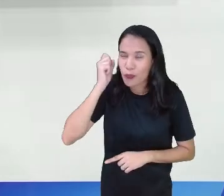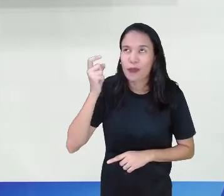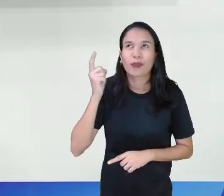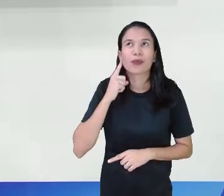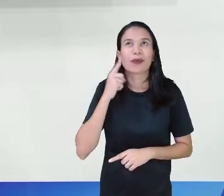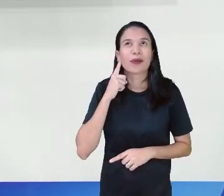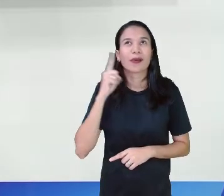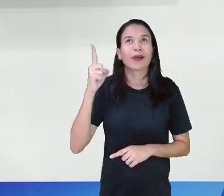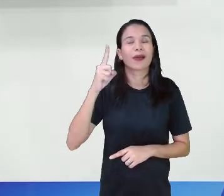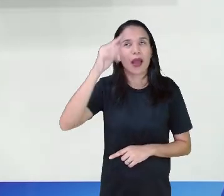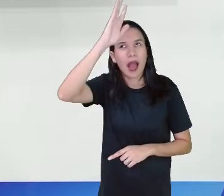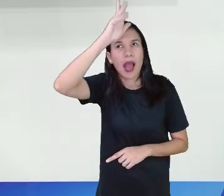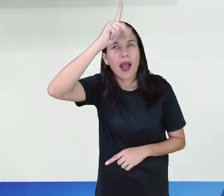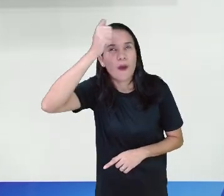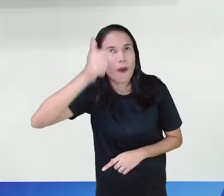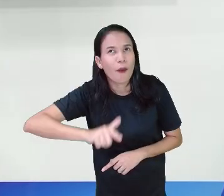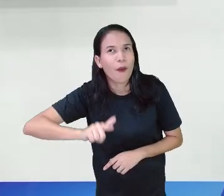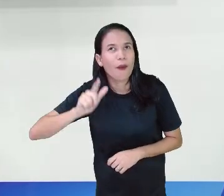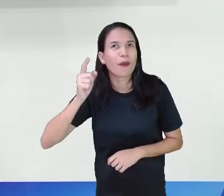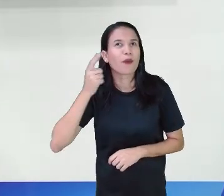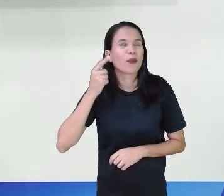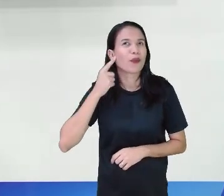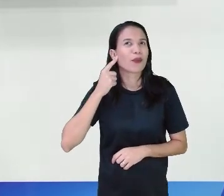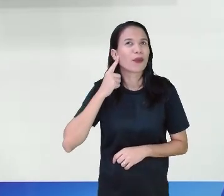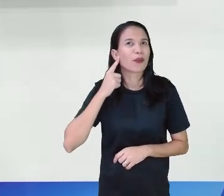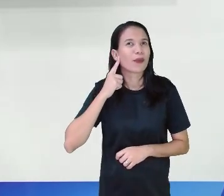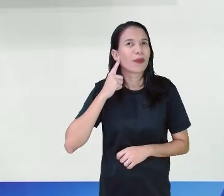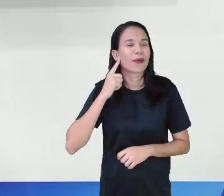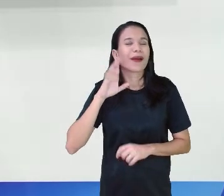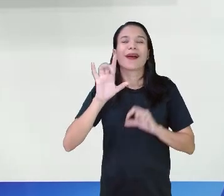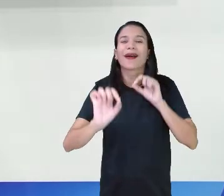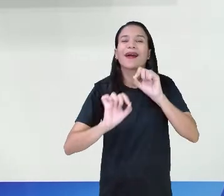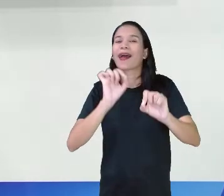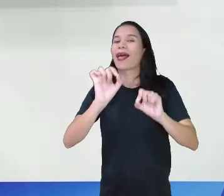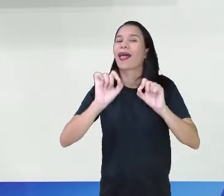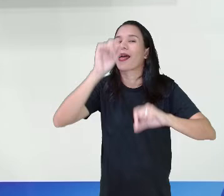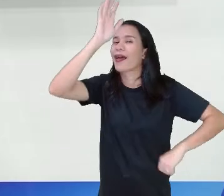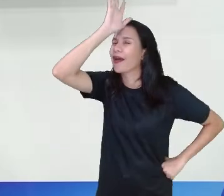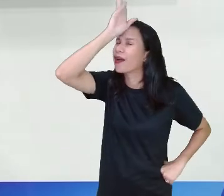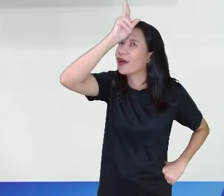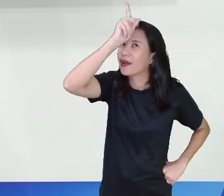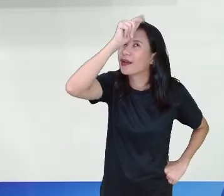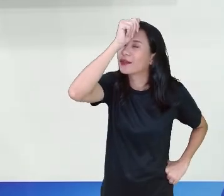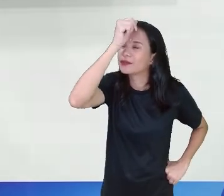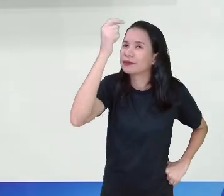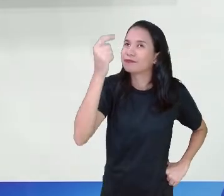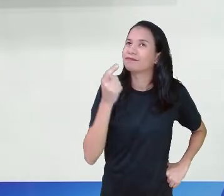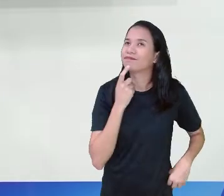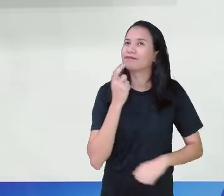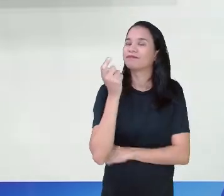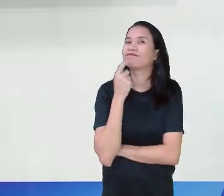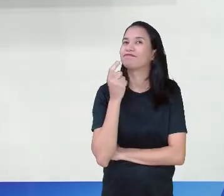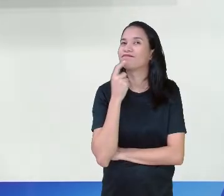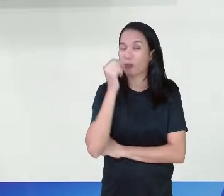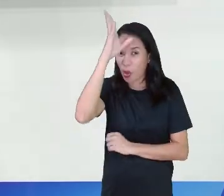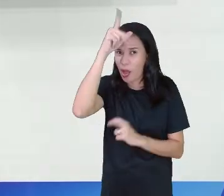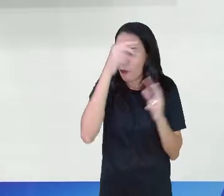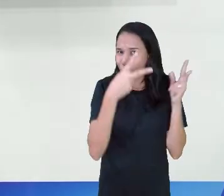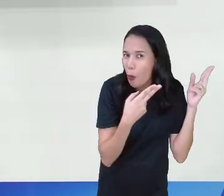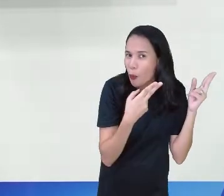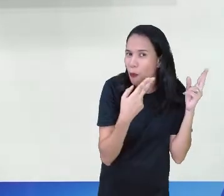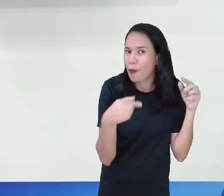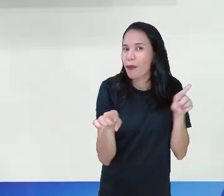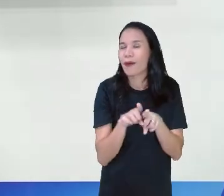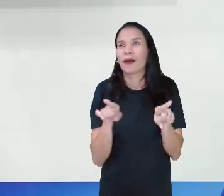barulho do galo. Será que ele vem de novo? Está escutando aí? Cadê esse galo, gente? Ih, será que o galo foi dormir